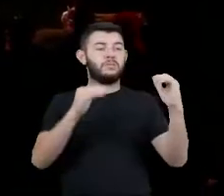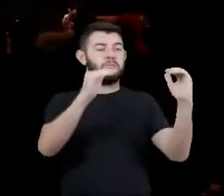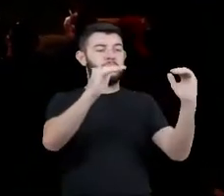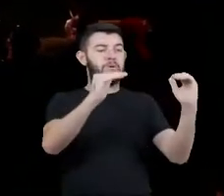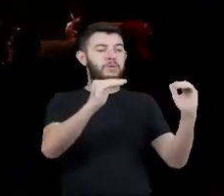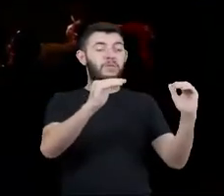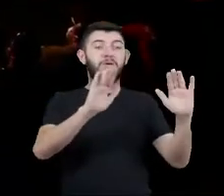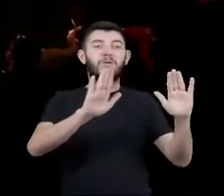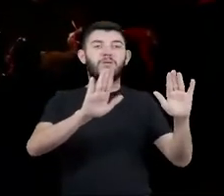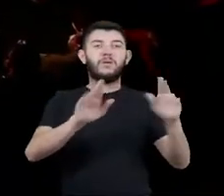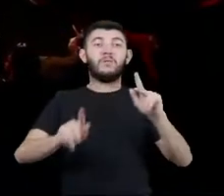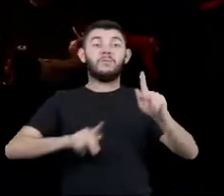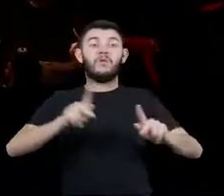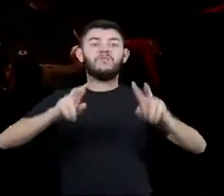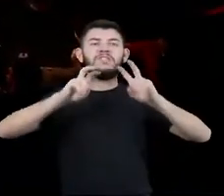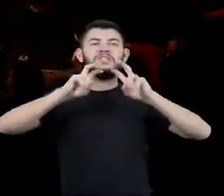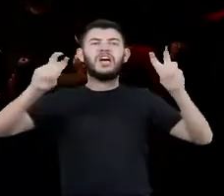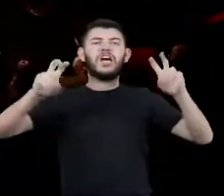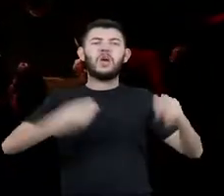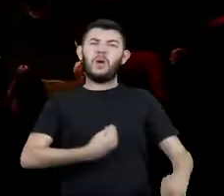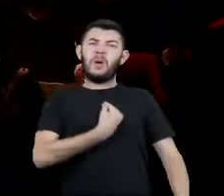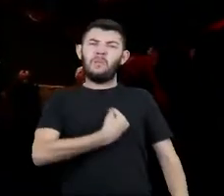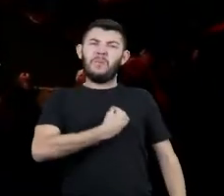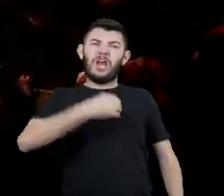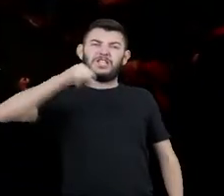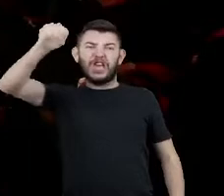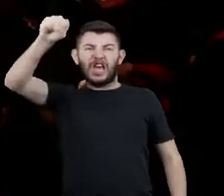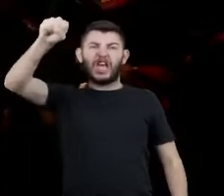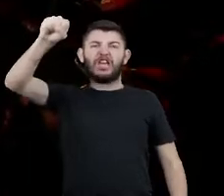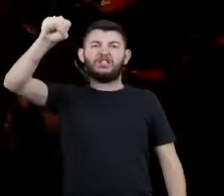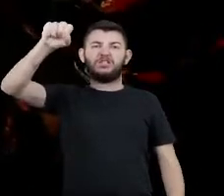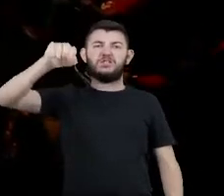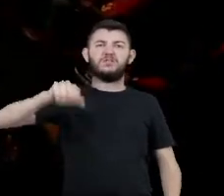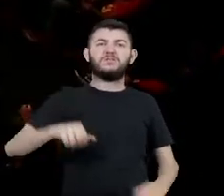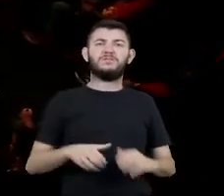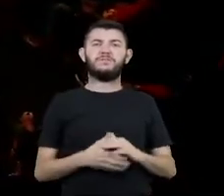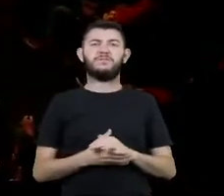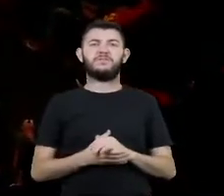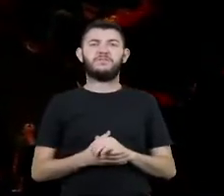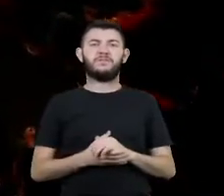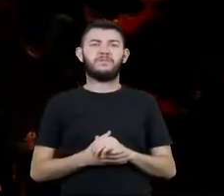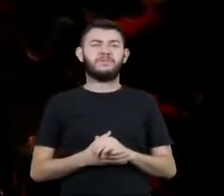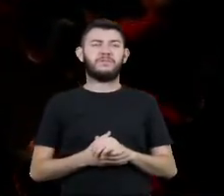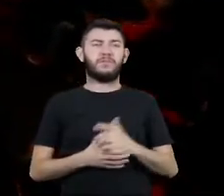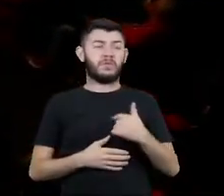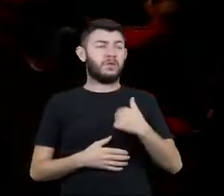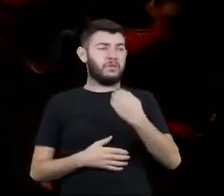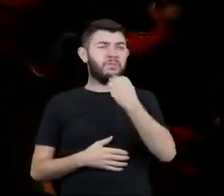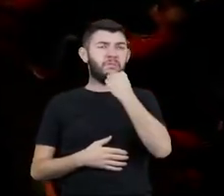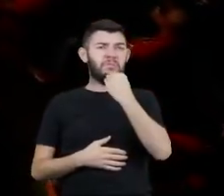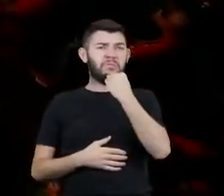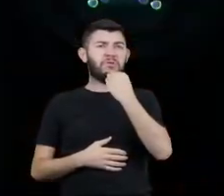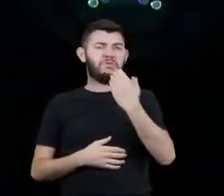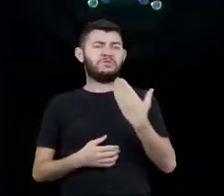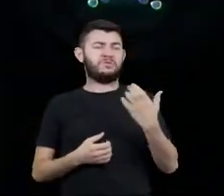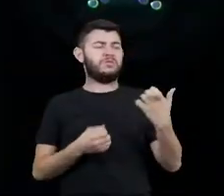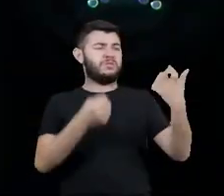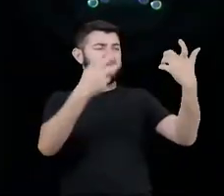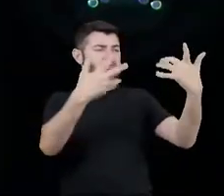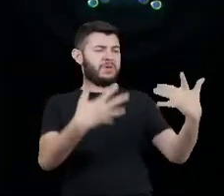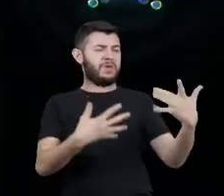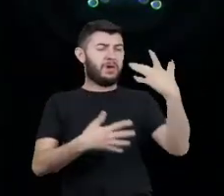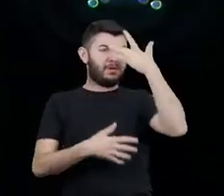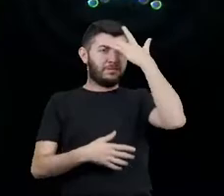Eu poderia gastar todo o tempo que eu tenho aqui falando dos guerreiros que morreram por amar e por defender